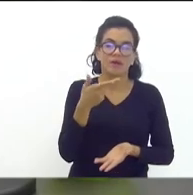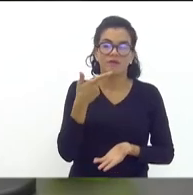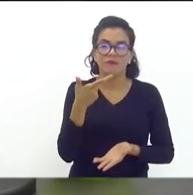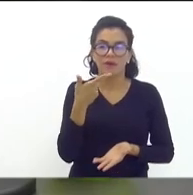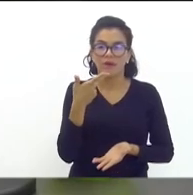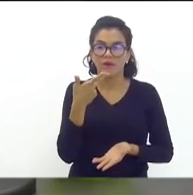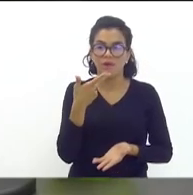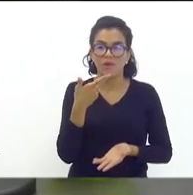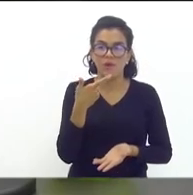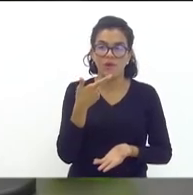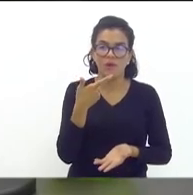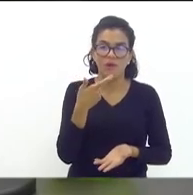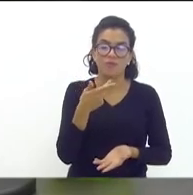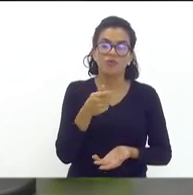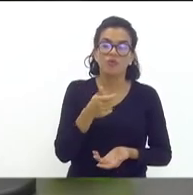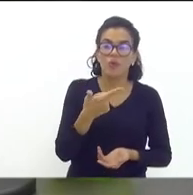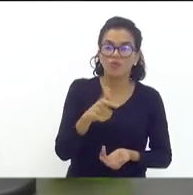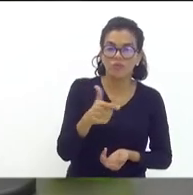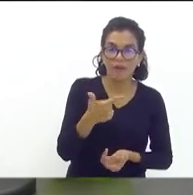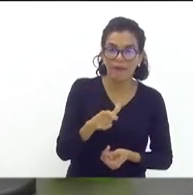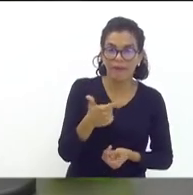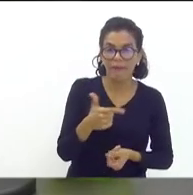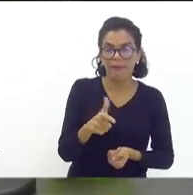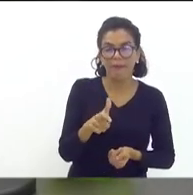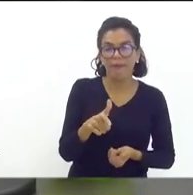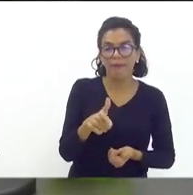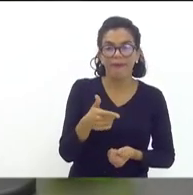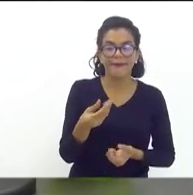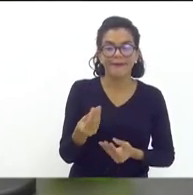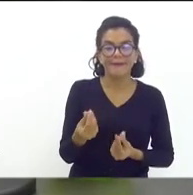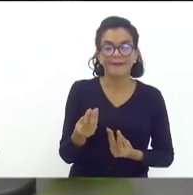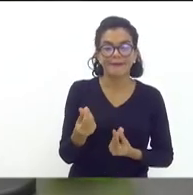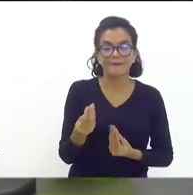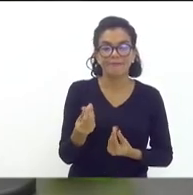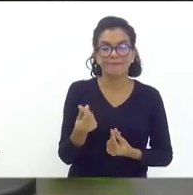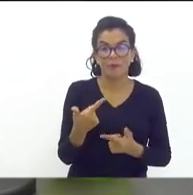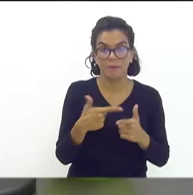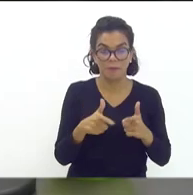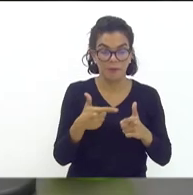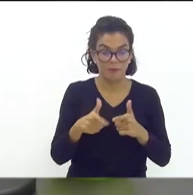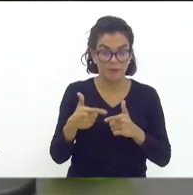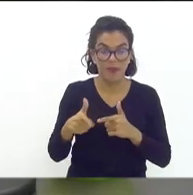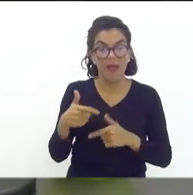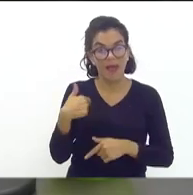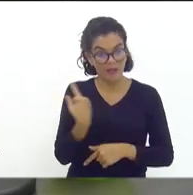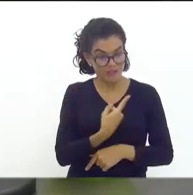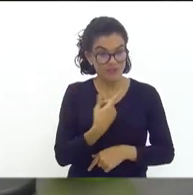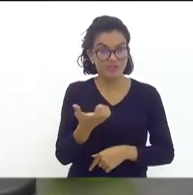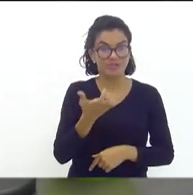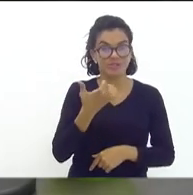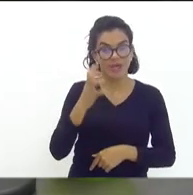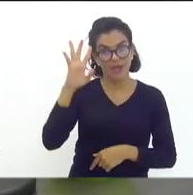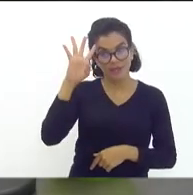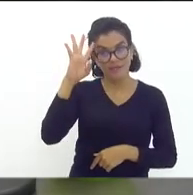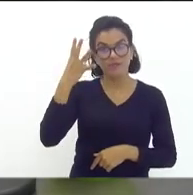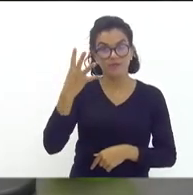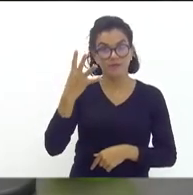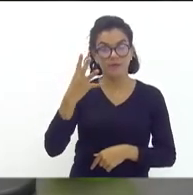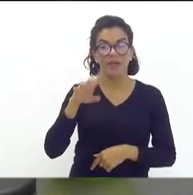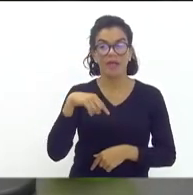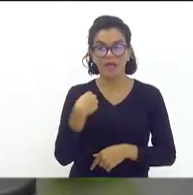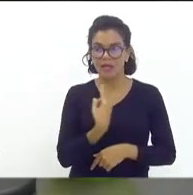que não existe é problema a gente quer resolver a gente está fazendo